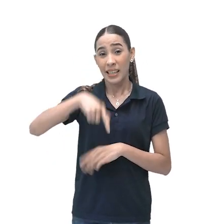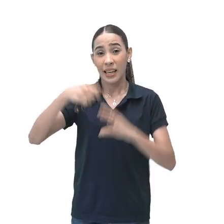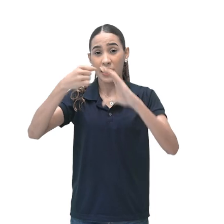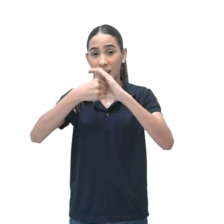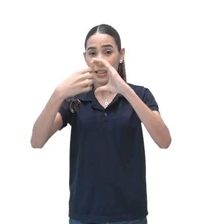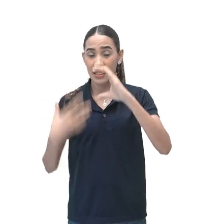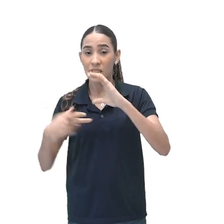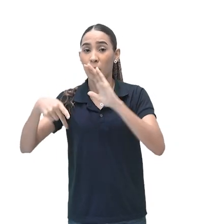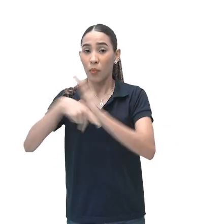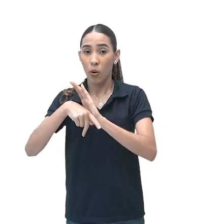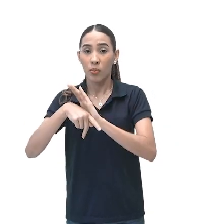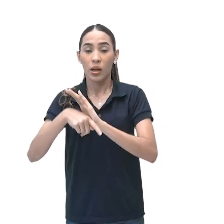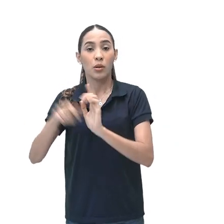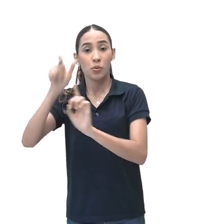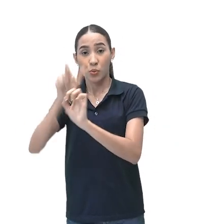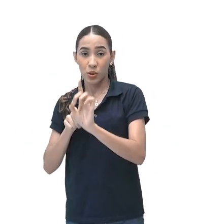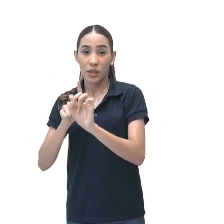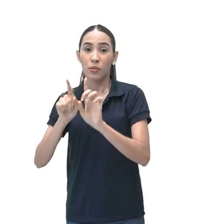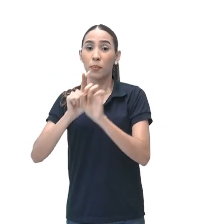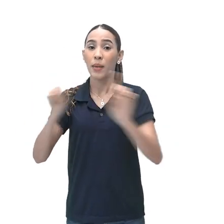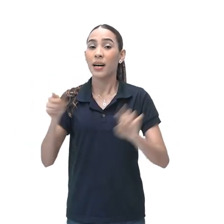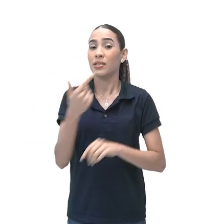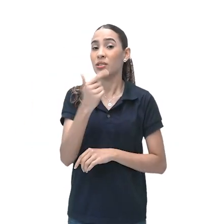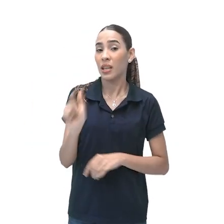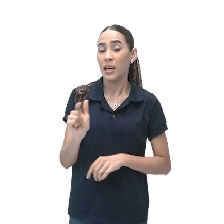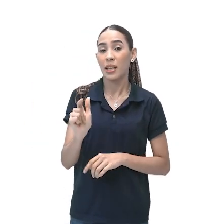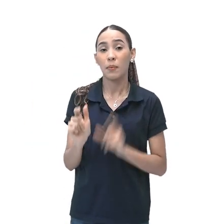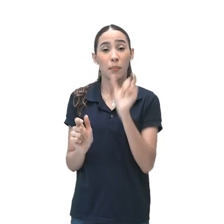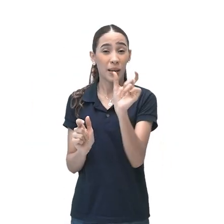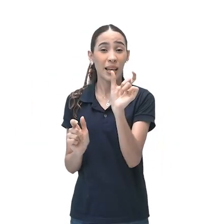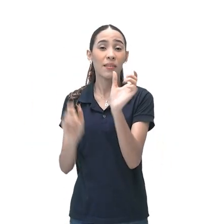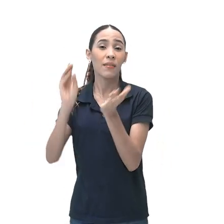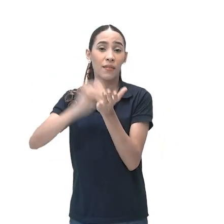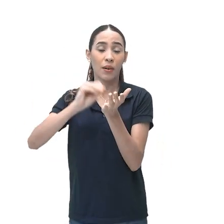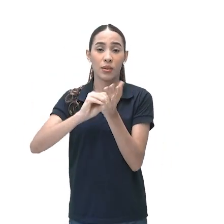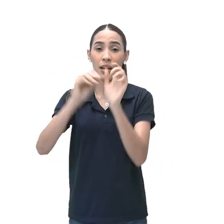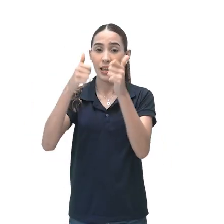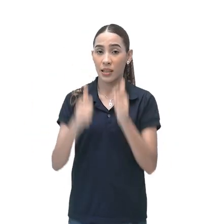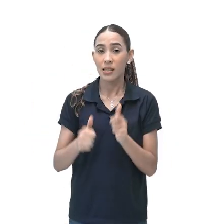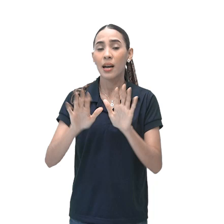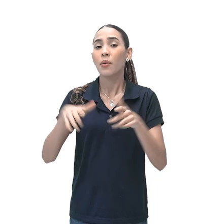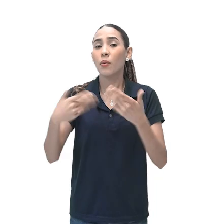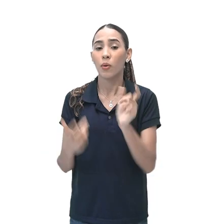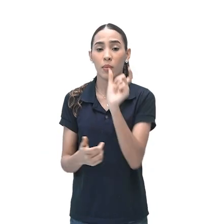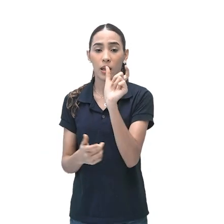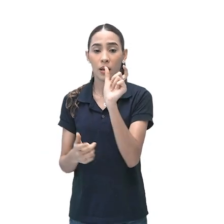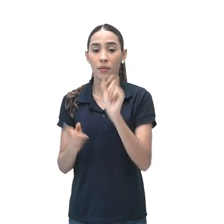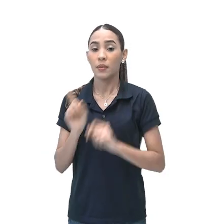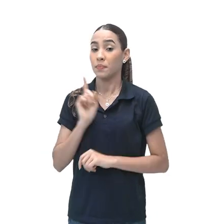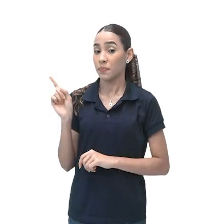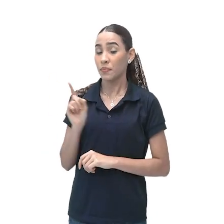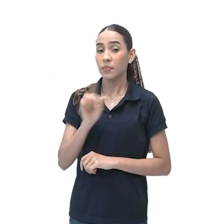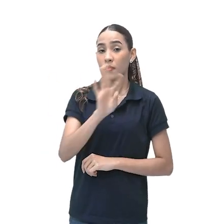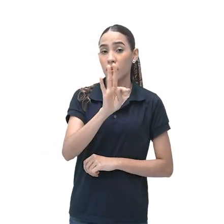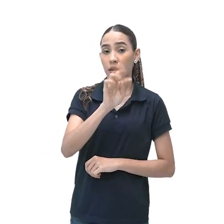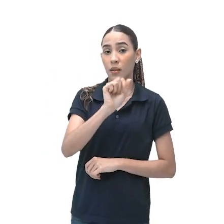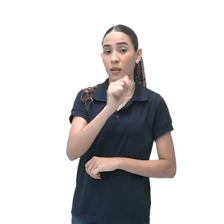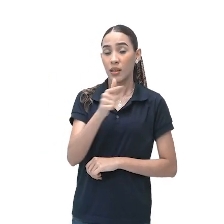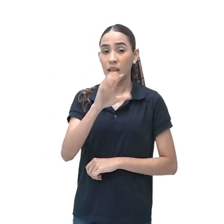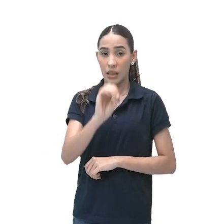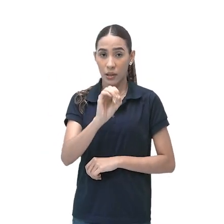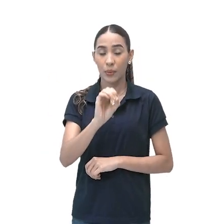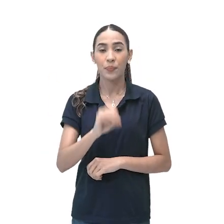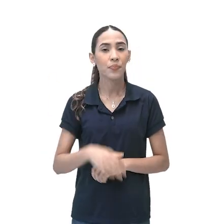característica. Mas tem uma palavra aí que nós não analisamos. Que palavra é essa? Observem que é a palavra